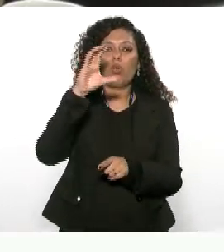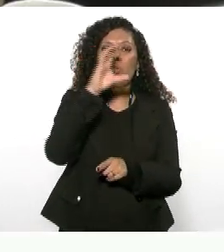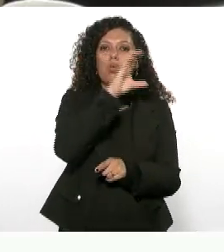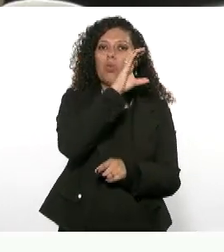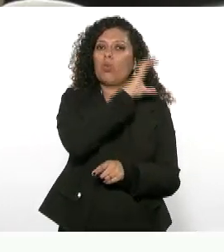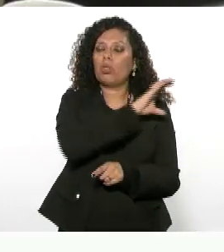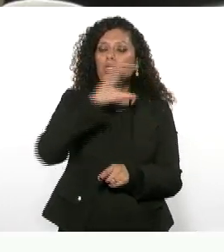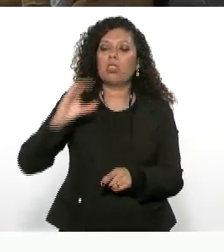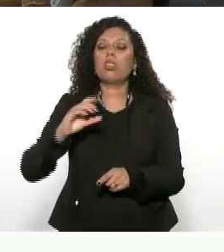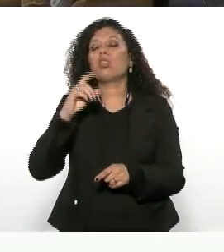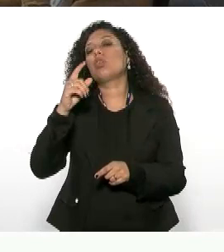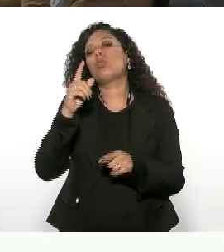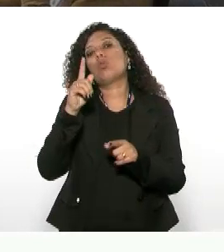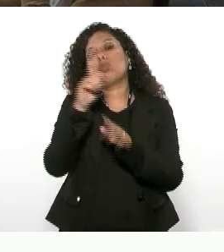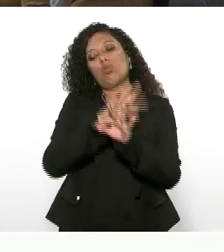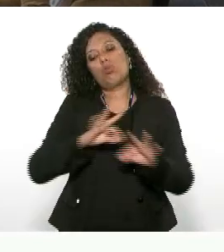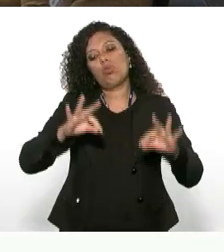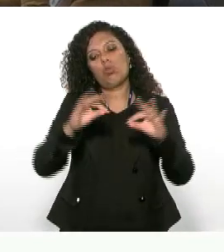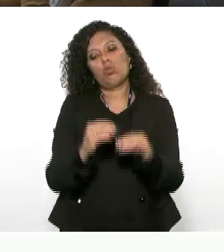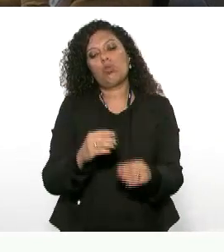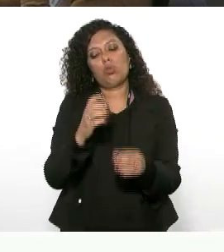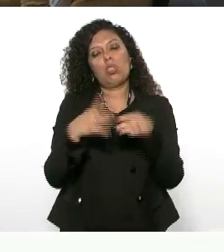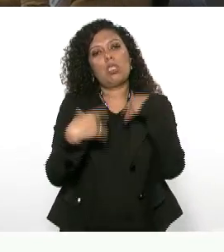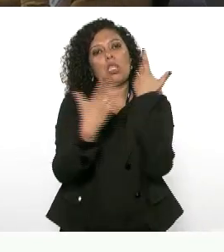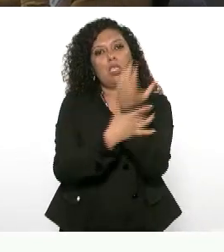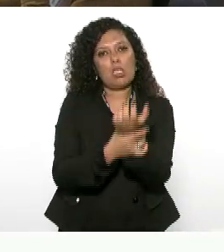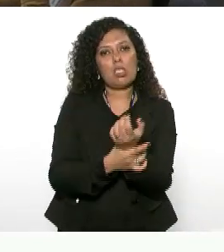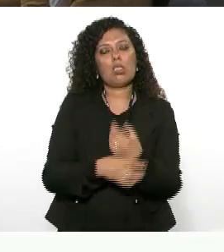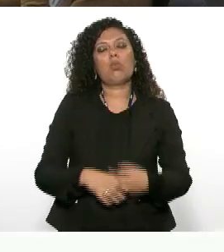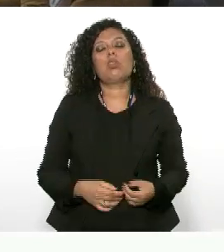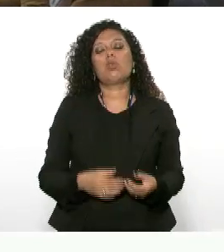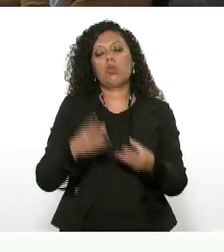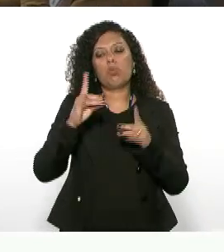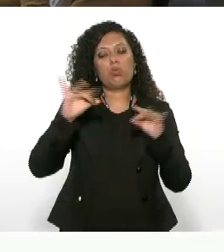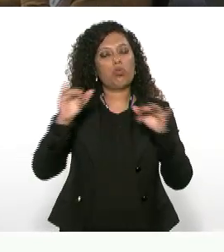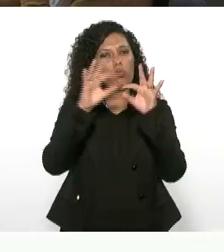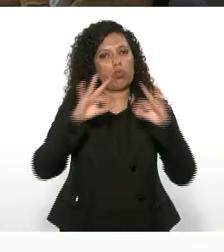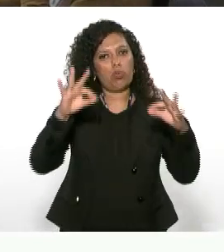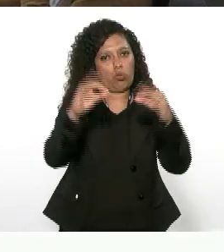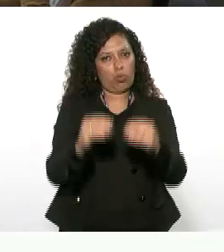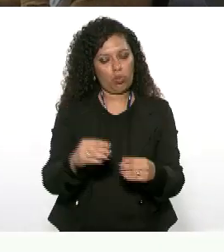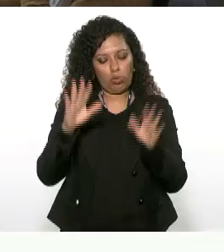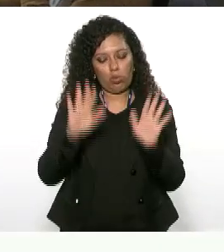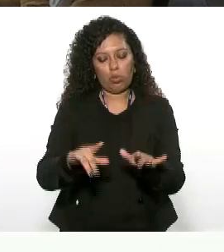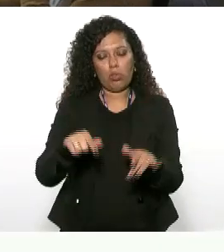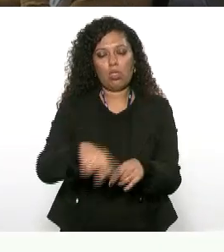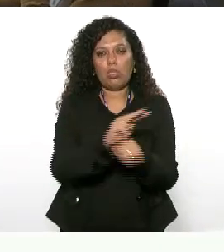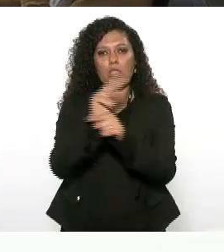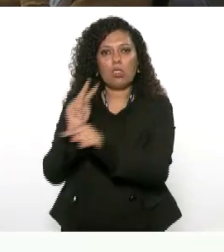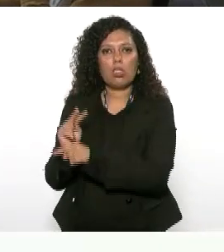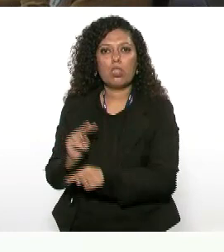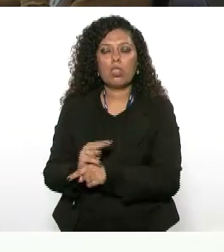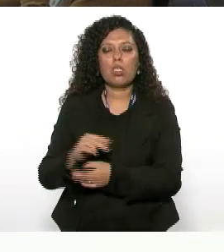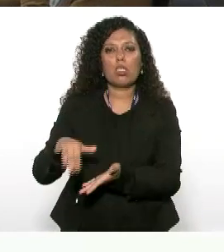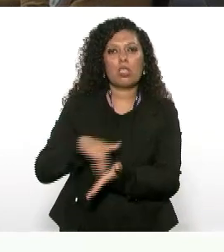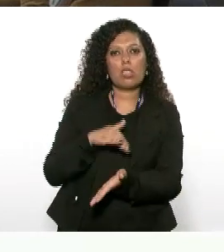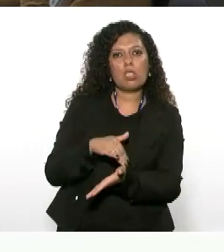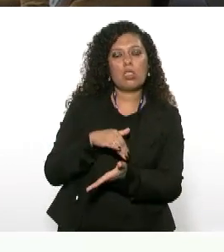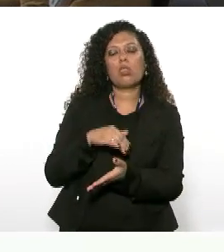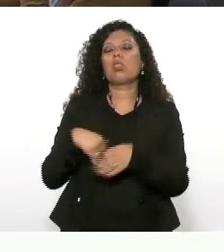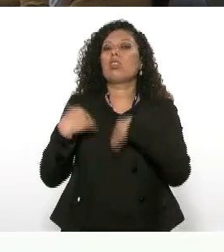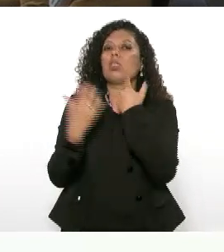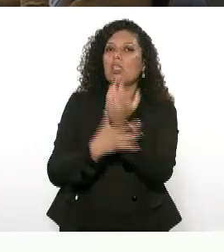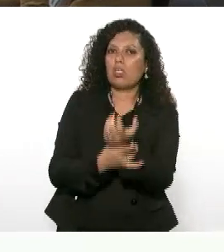de Segurança Pública. Bom dia, senhoras e senhores. Eu estou aqui representando a Secretaria Nacional de